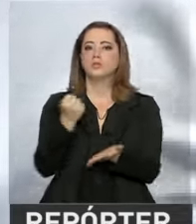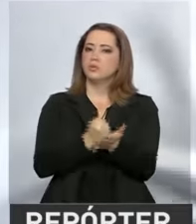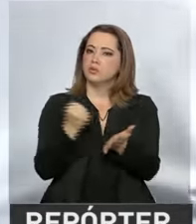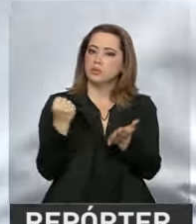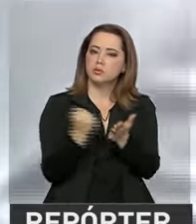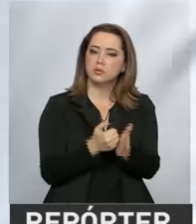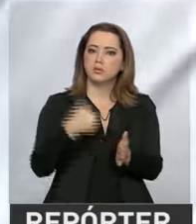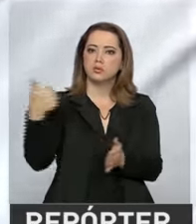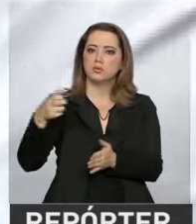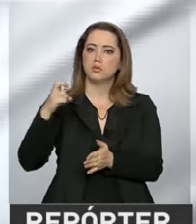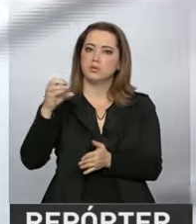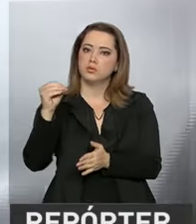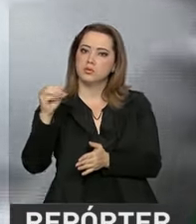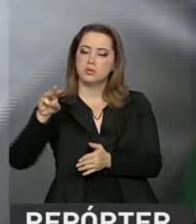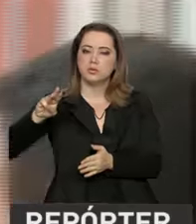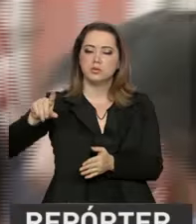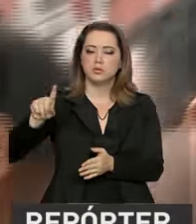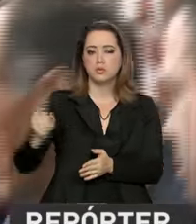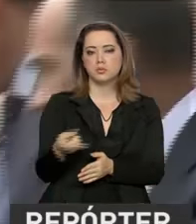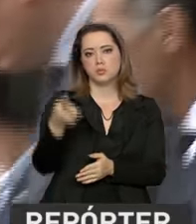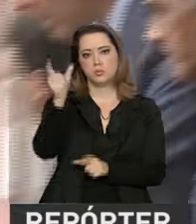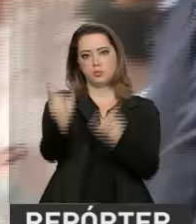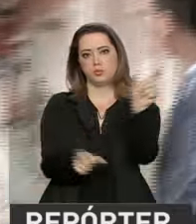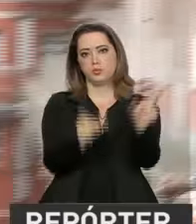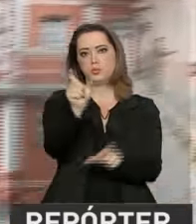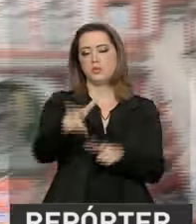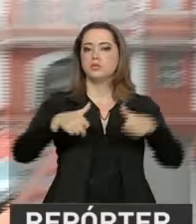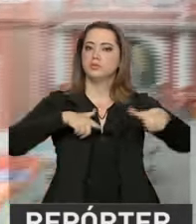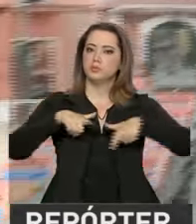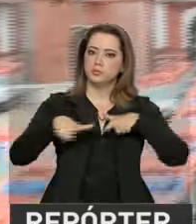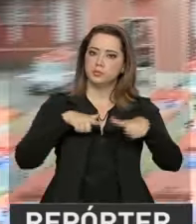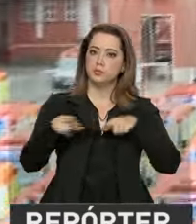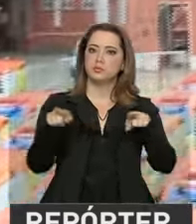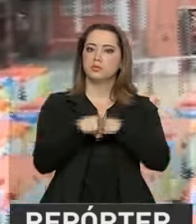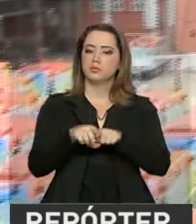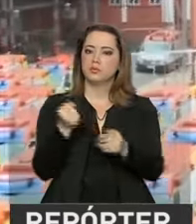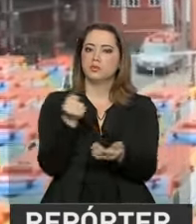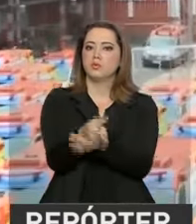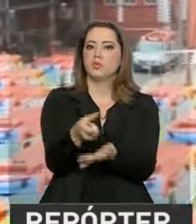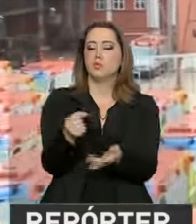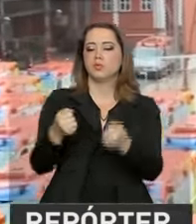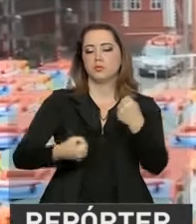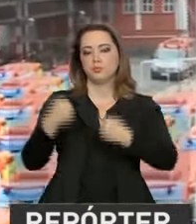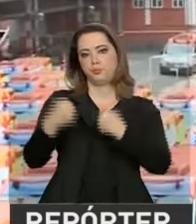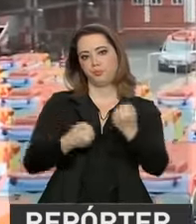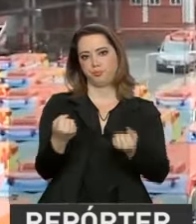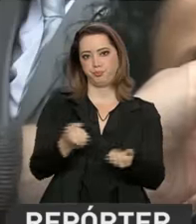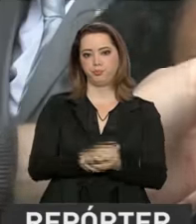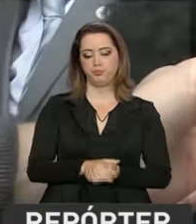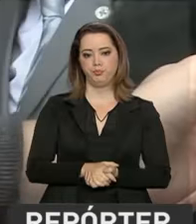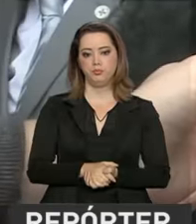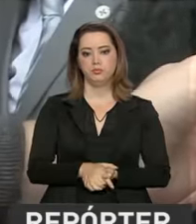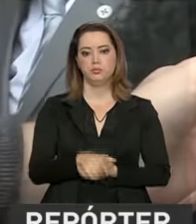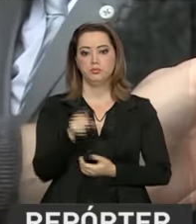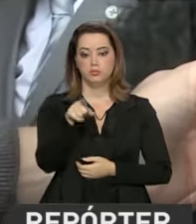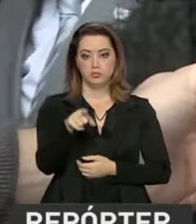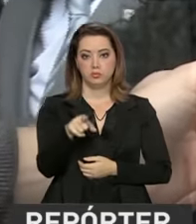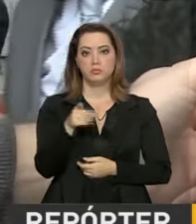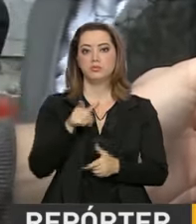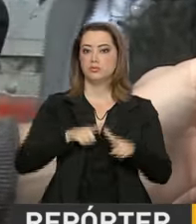profissionais e na compra dos veículos. O ministro da saúde participou da cerimônia de entrega das unidades. Elas